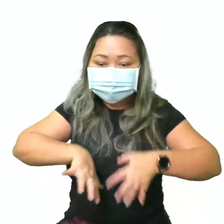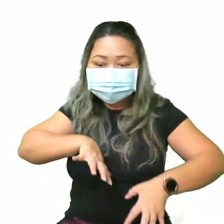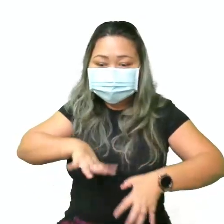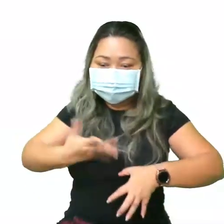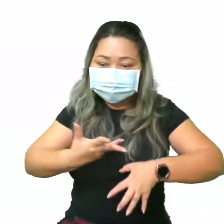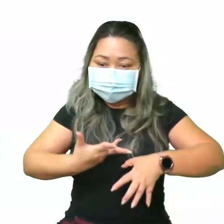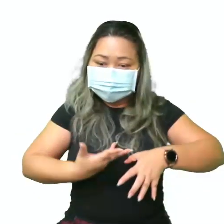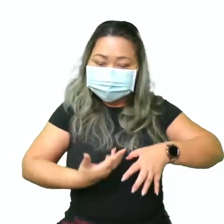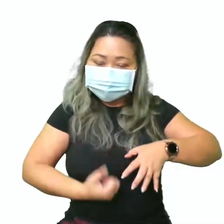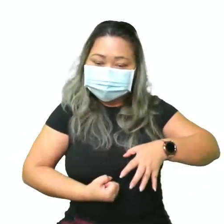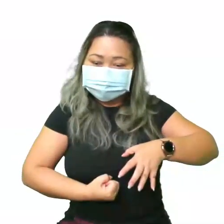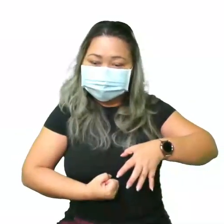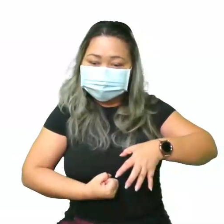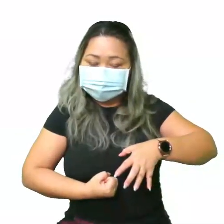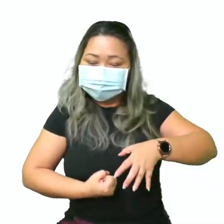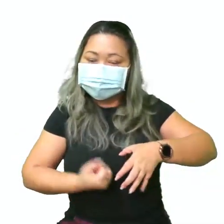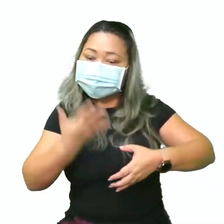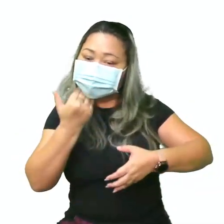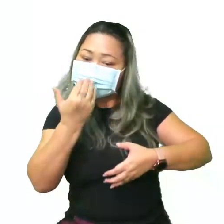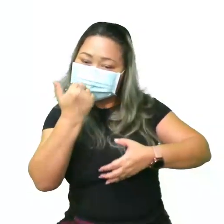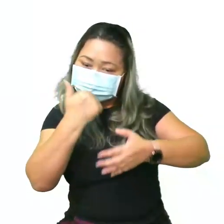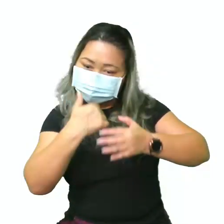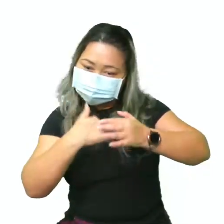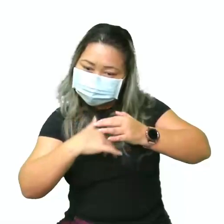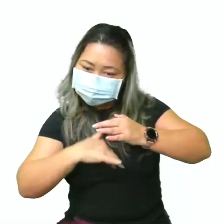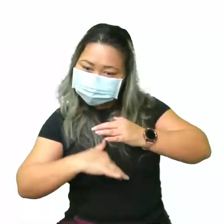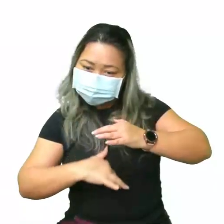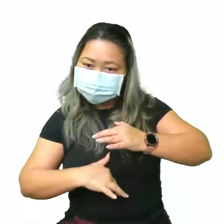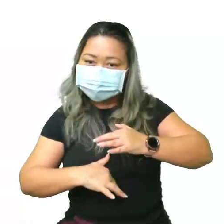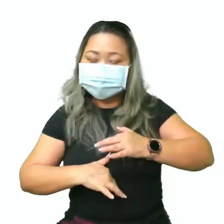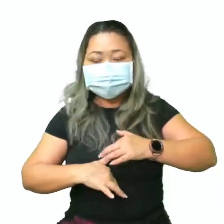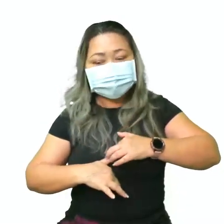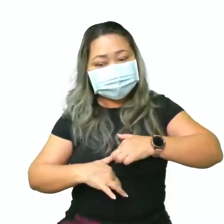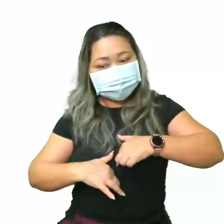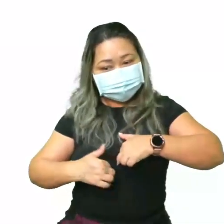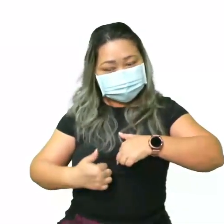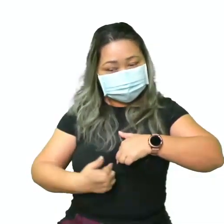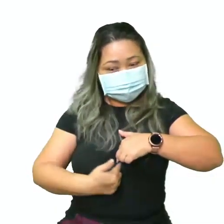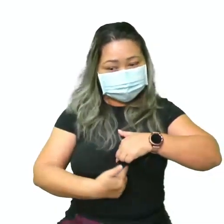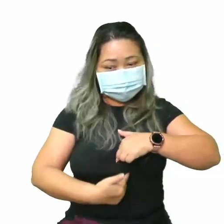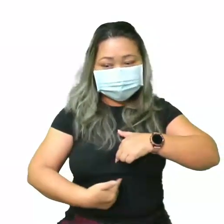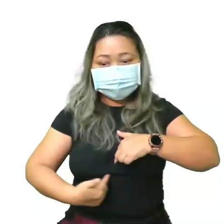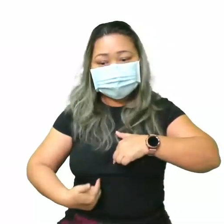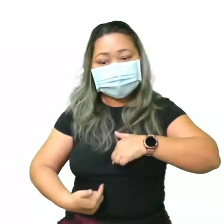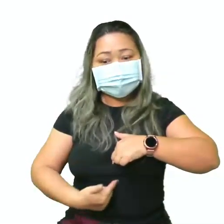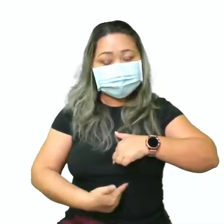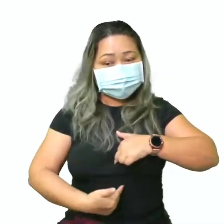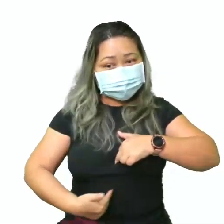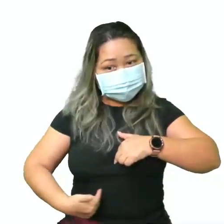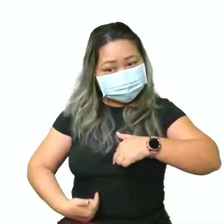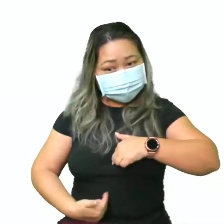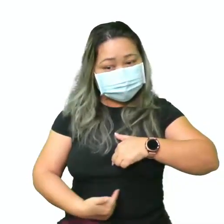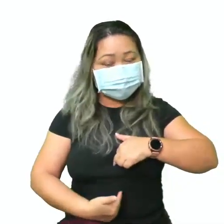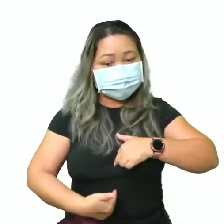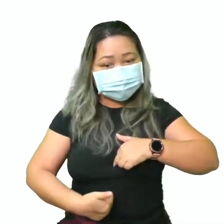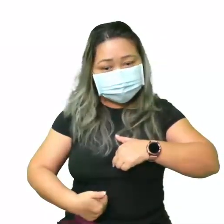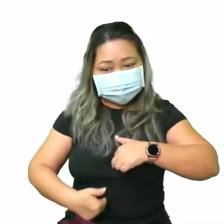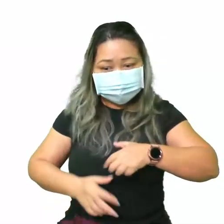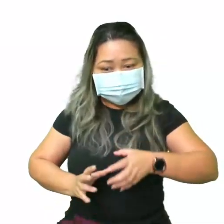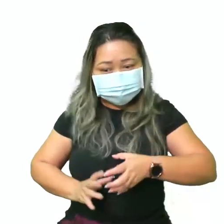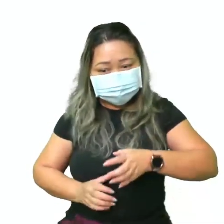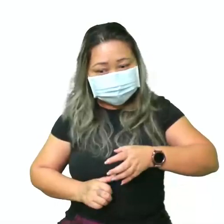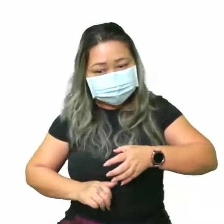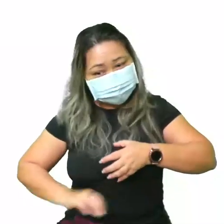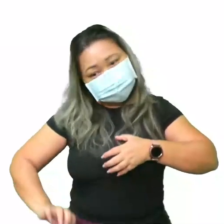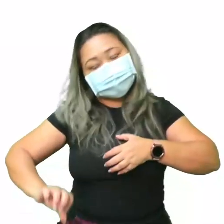os sistemas. O conjunto de órgãos interligados, tá? Então, o sistema, ele vai conectar cada órgão. Nosso sistema digestivo, por